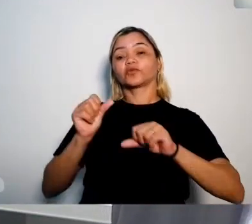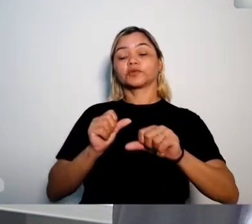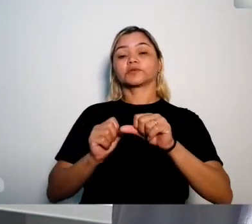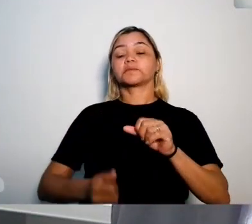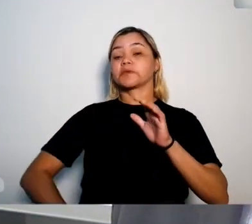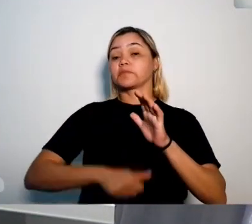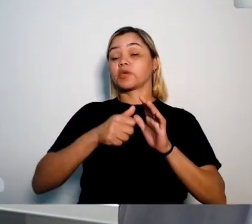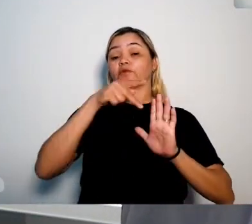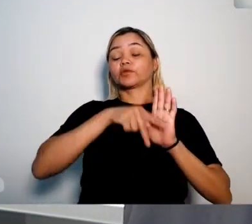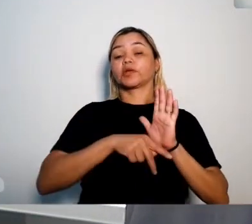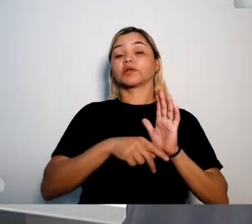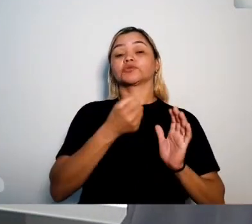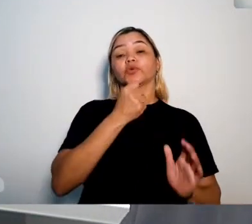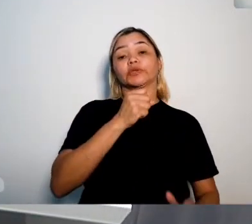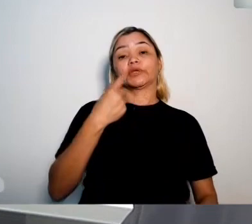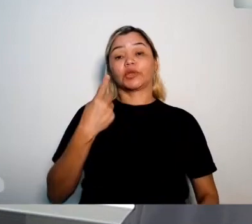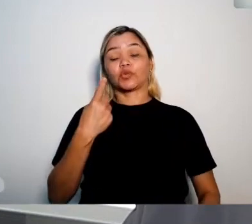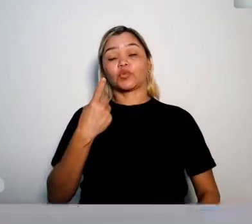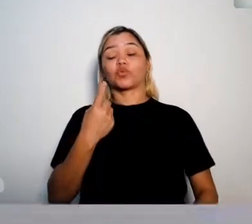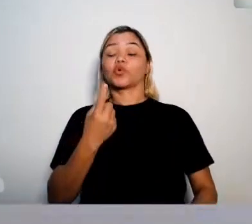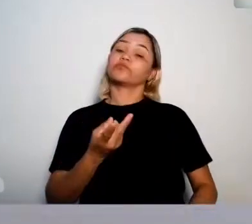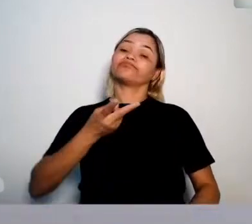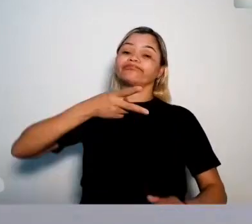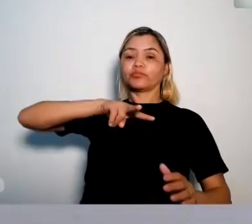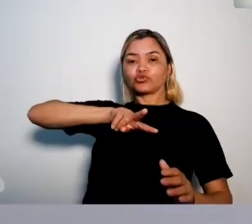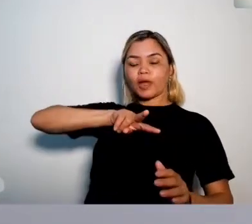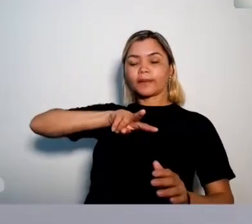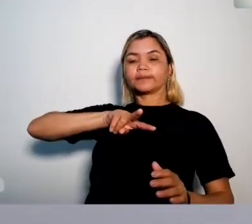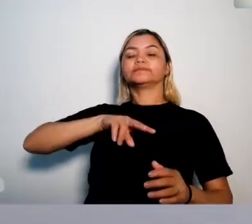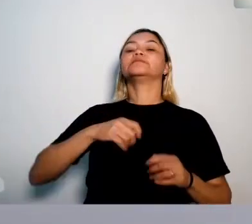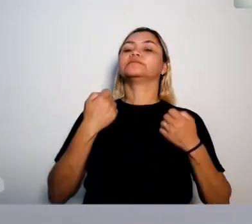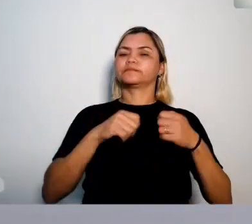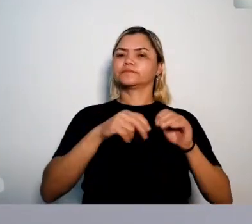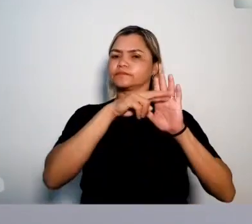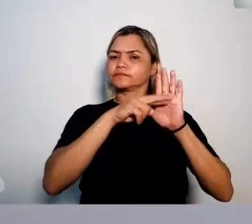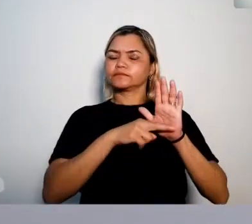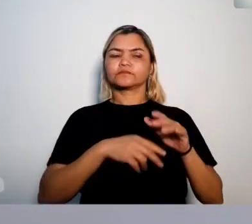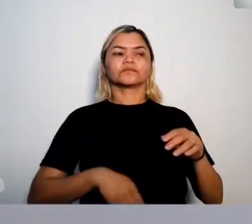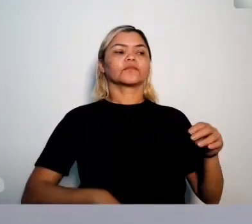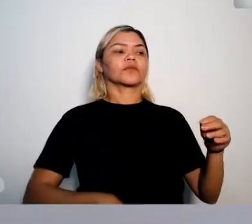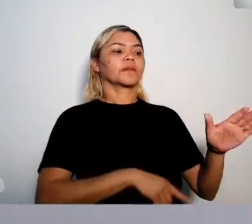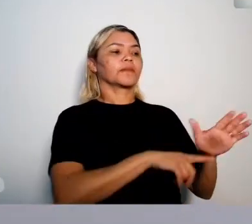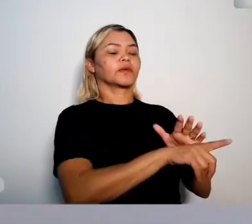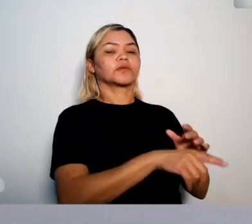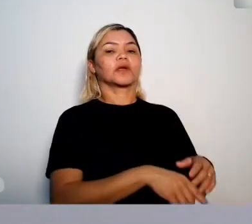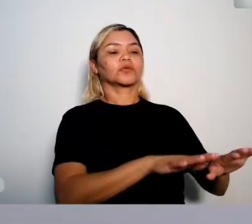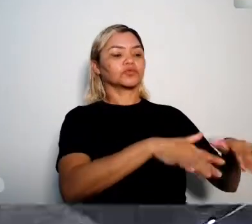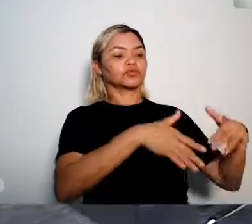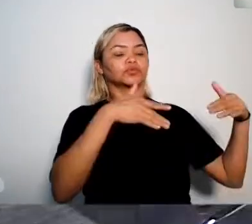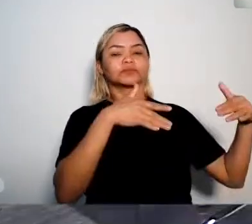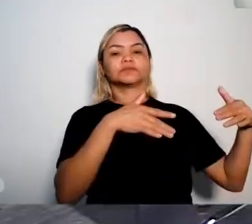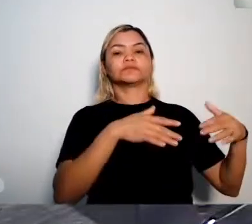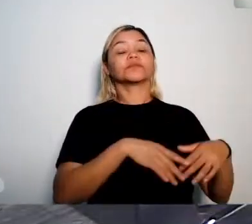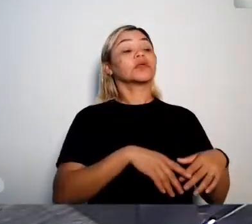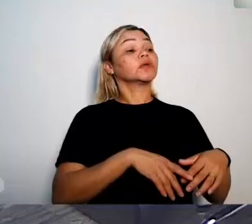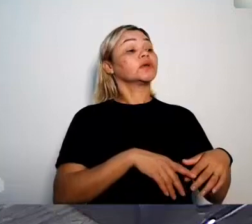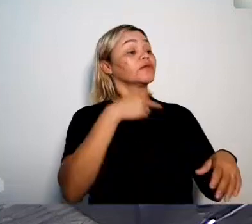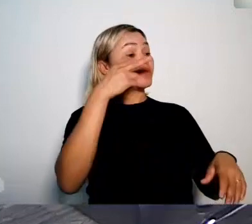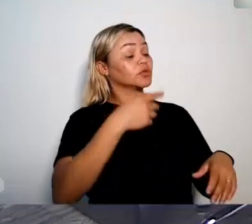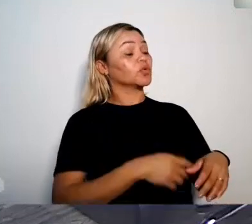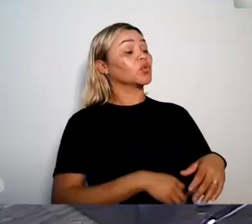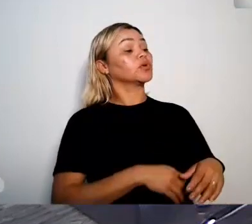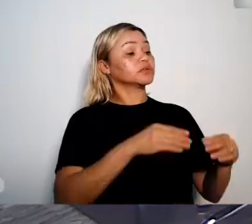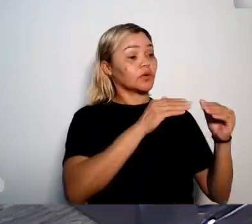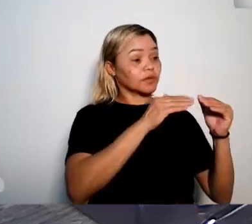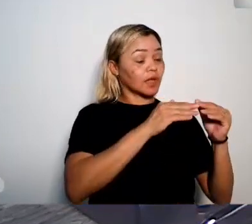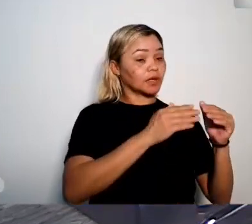projeto número 81. É regimental o pedido de Vossa Excelência, vou colocar a apreciação do plenário. Senhores vereadores que forem favoráveis à